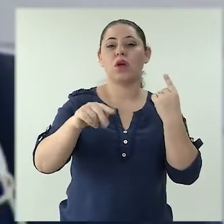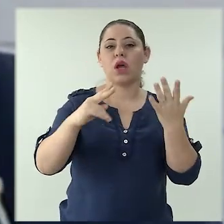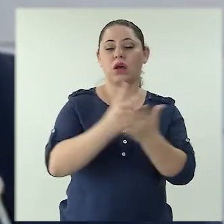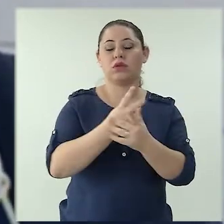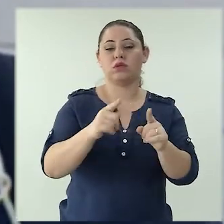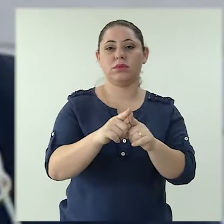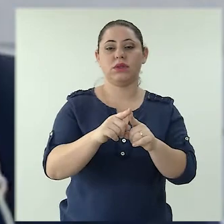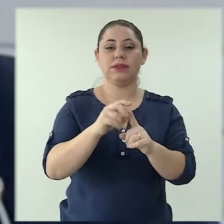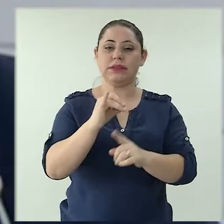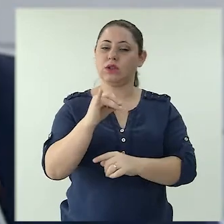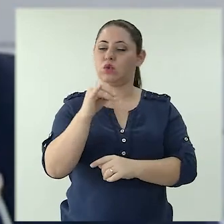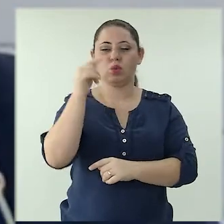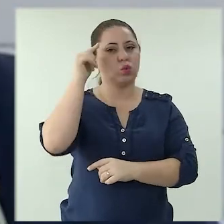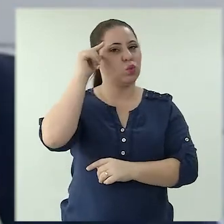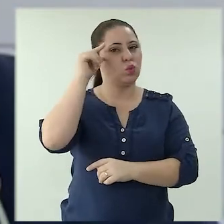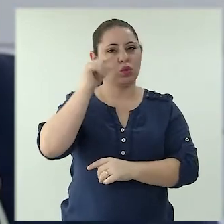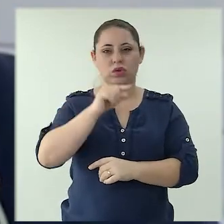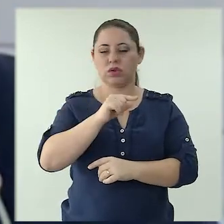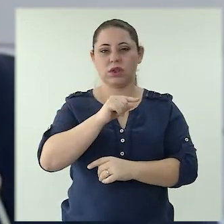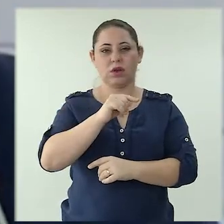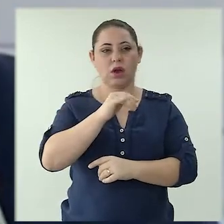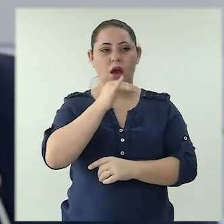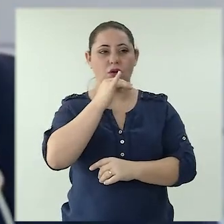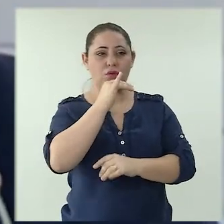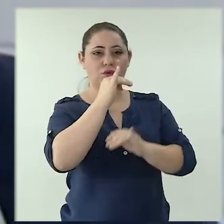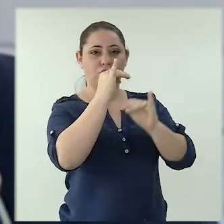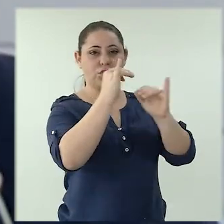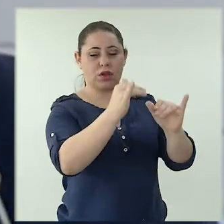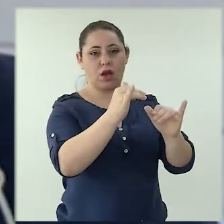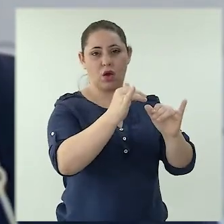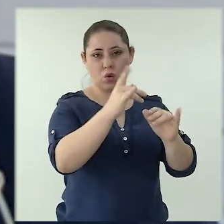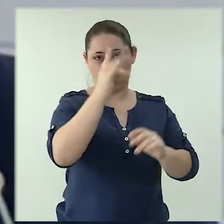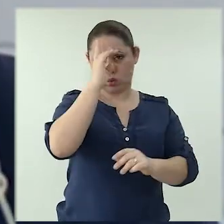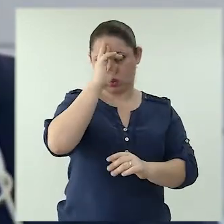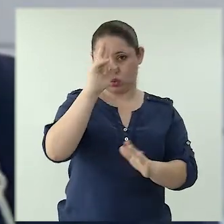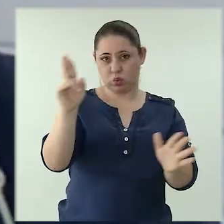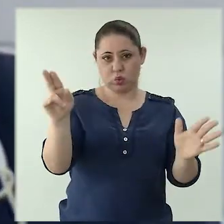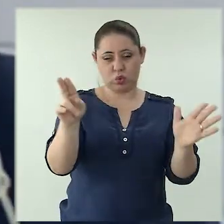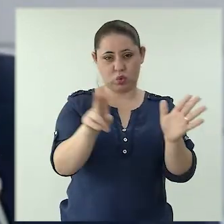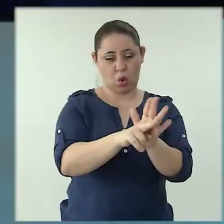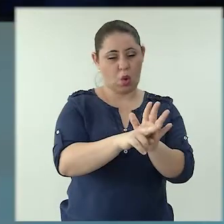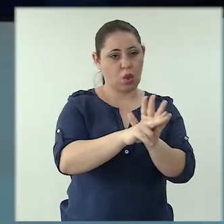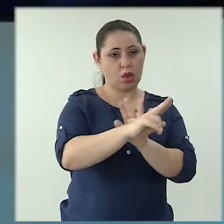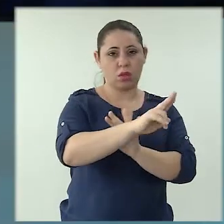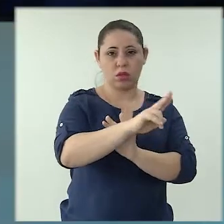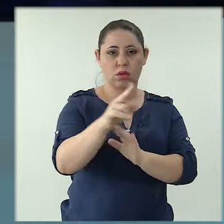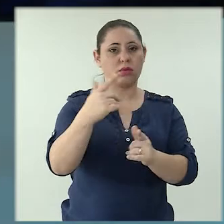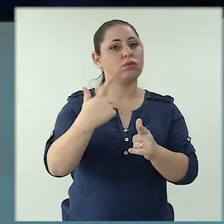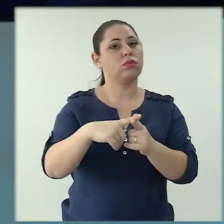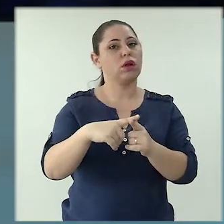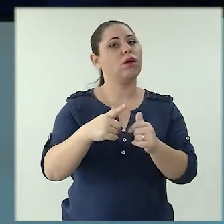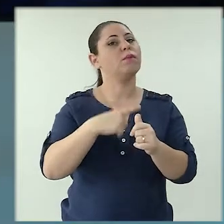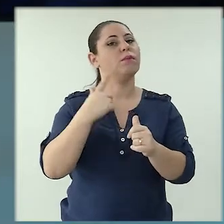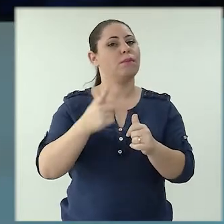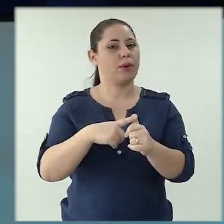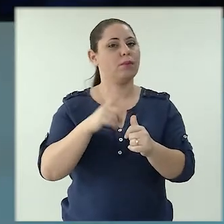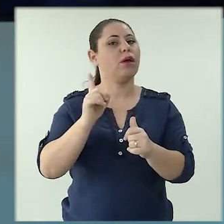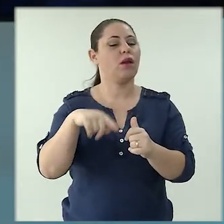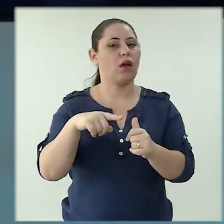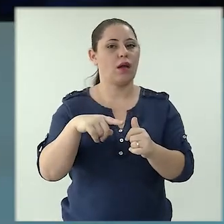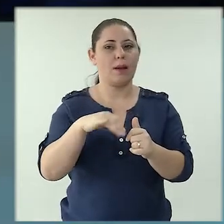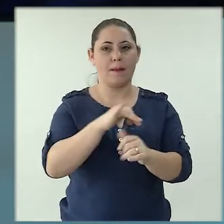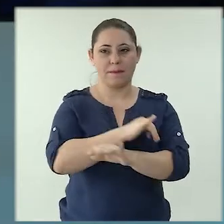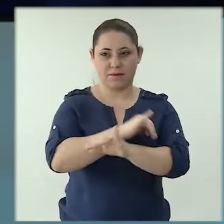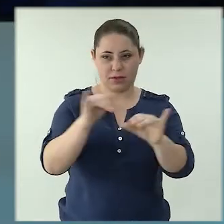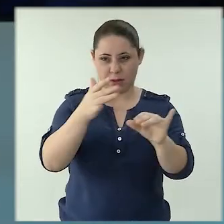também, caso ele não consiga notificar o proprietário tabular por carta, porque é um dos requisitos do